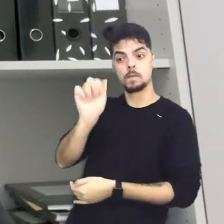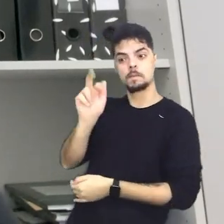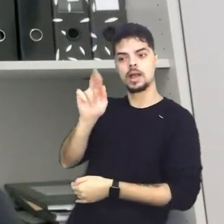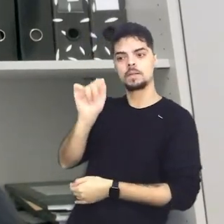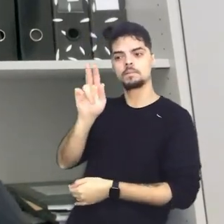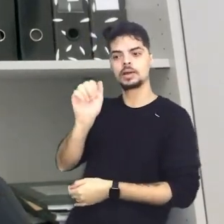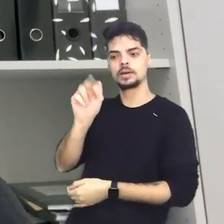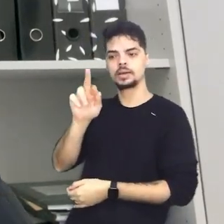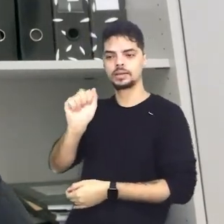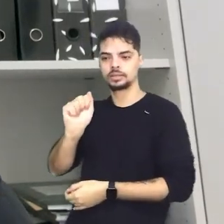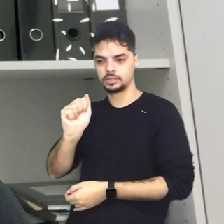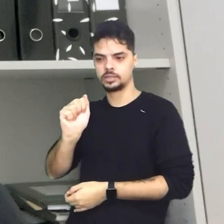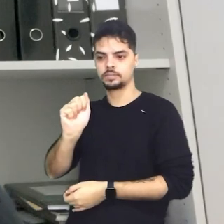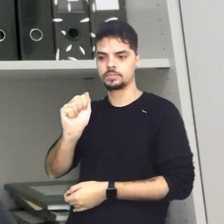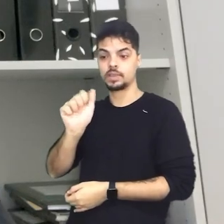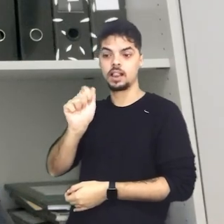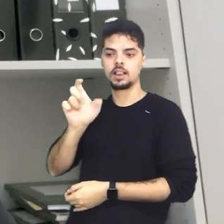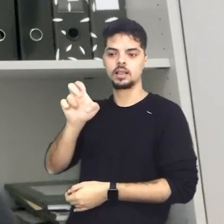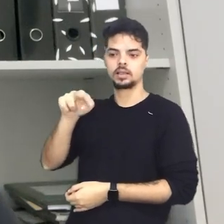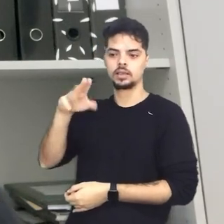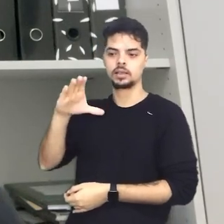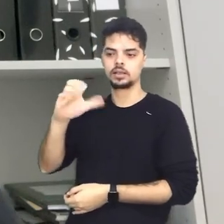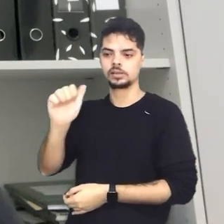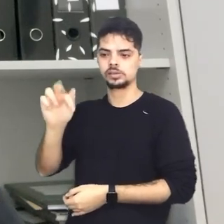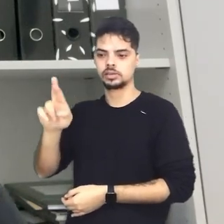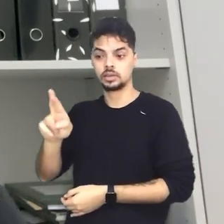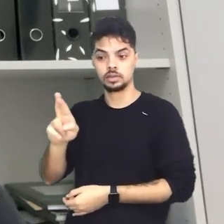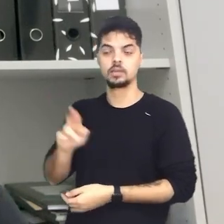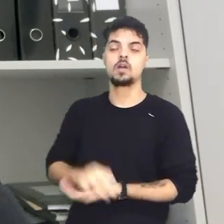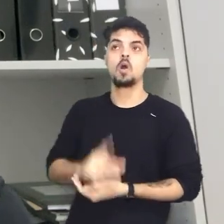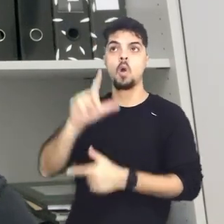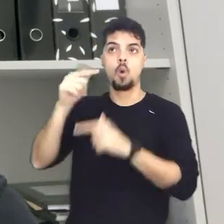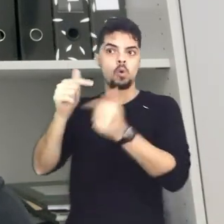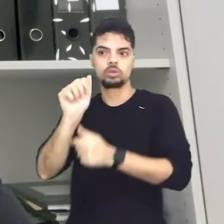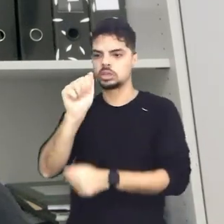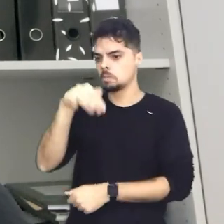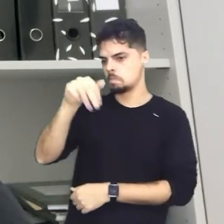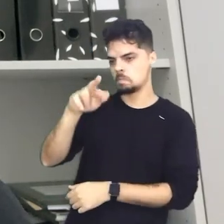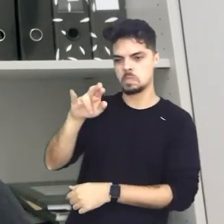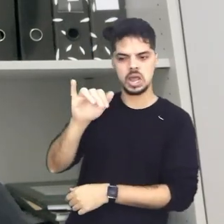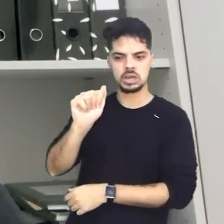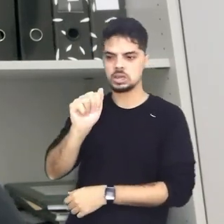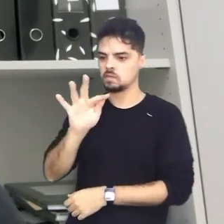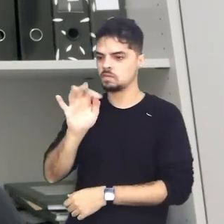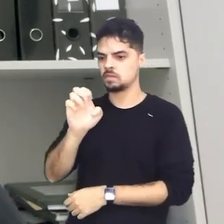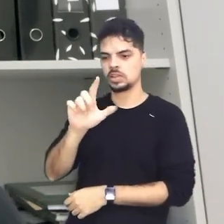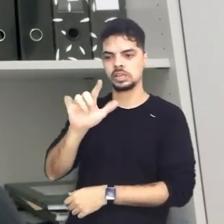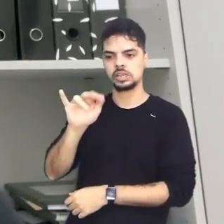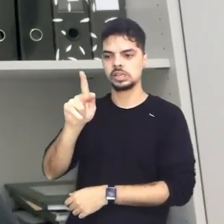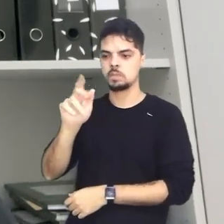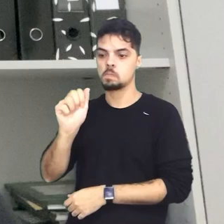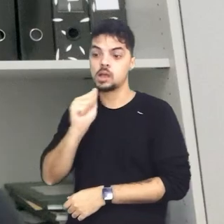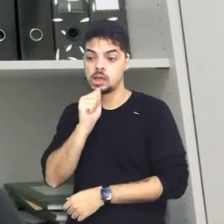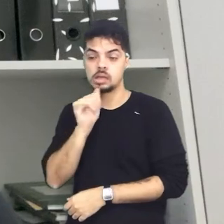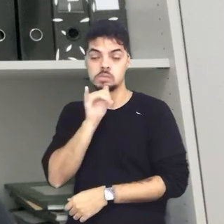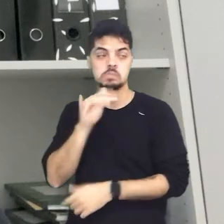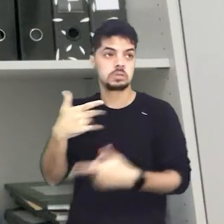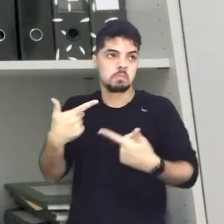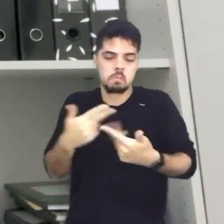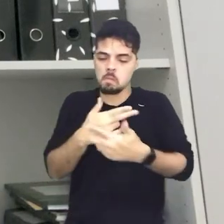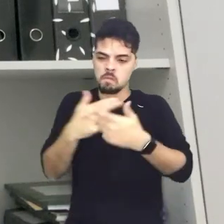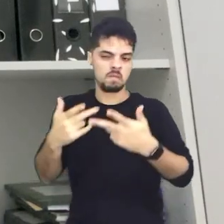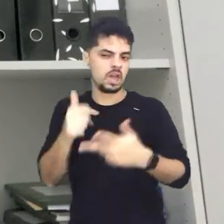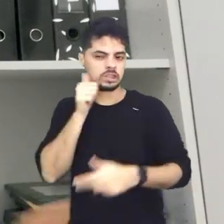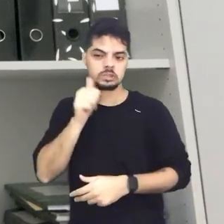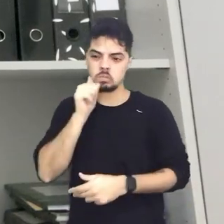de Alencar, da mineira Bárbara Heliodora, da baiana Maria Felipa de Oliveira, que o autor inclusive vai citar